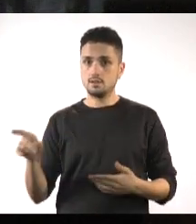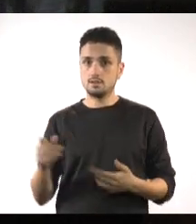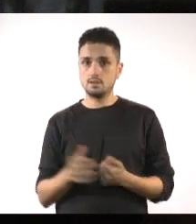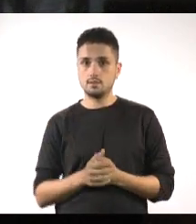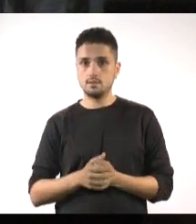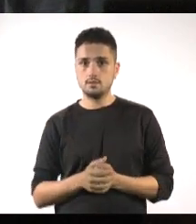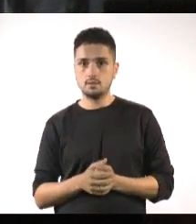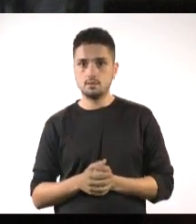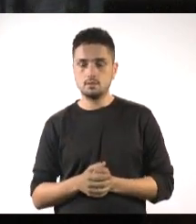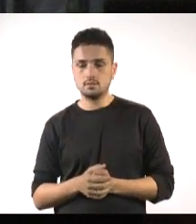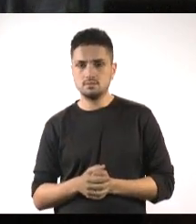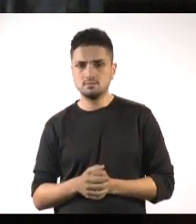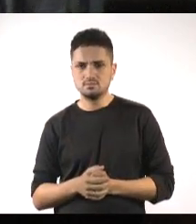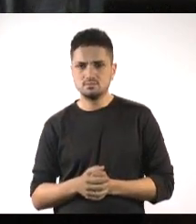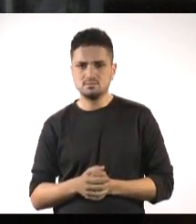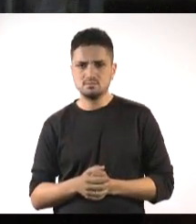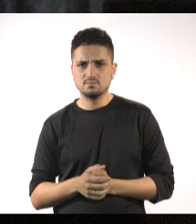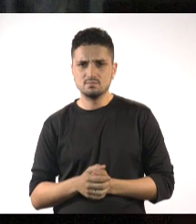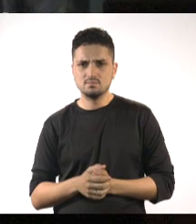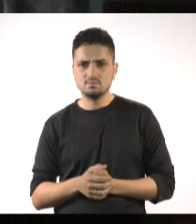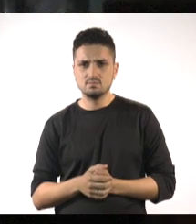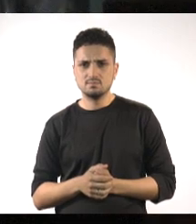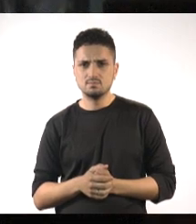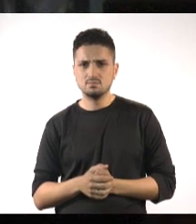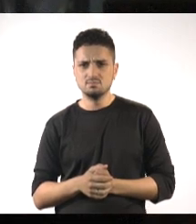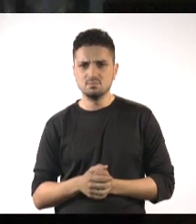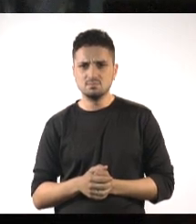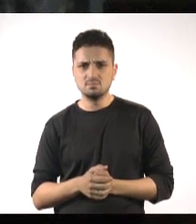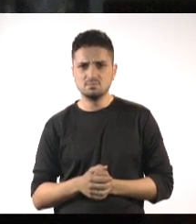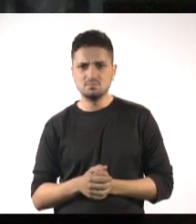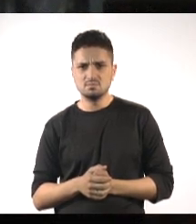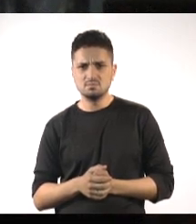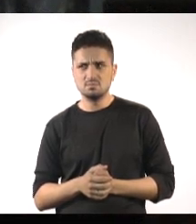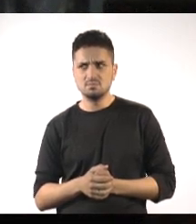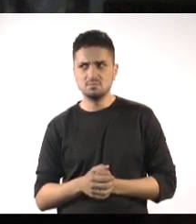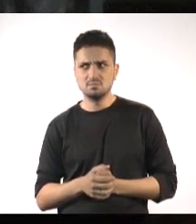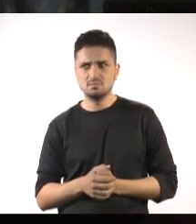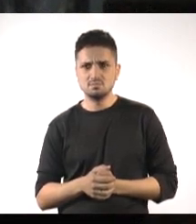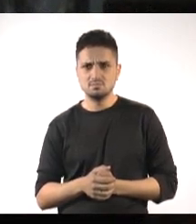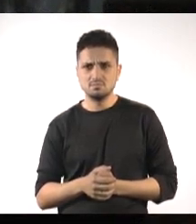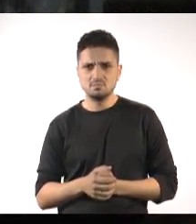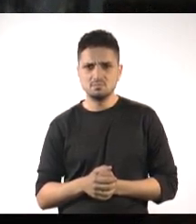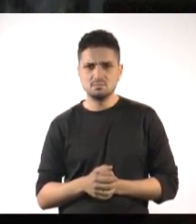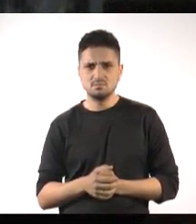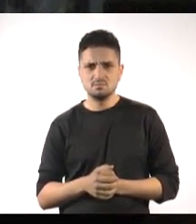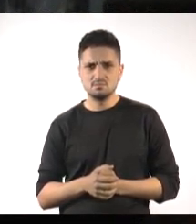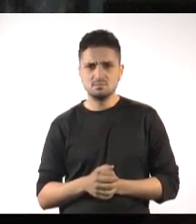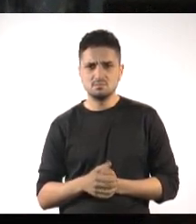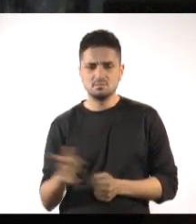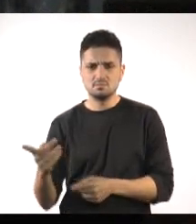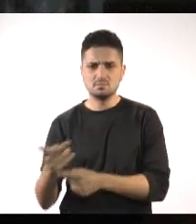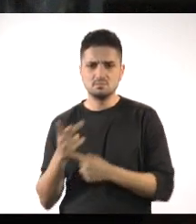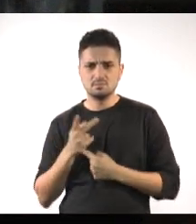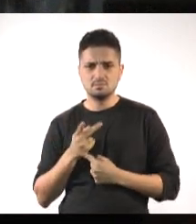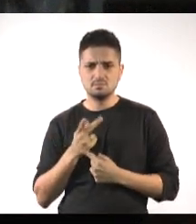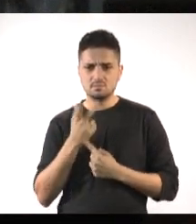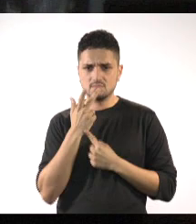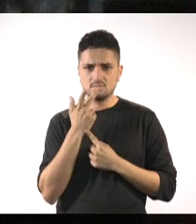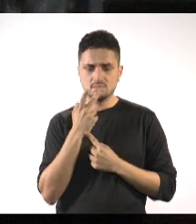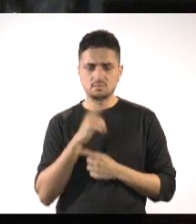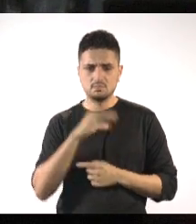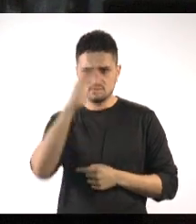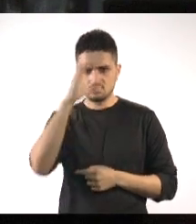tinha todo um trabalho em relação ao Pastoral do Menor, ela me procurou sobre esse passaporte da cidadania. E